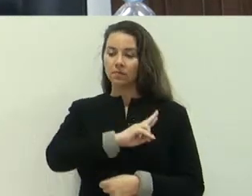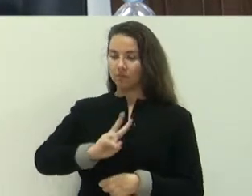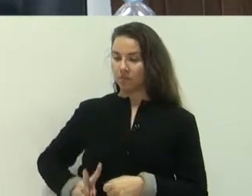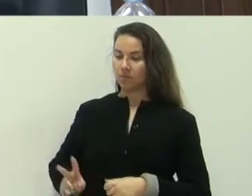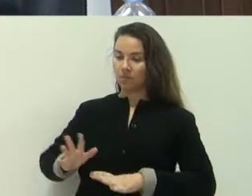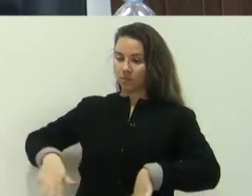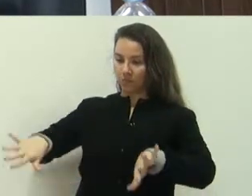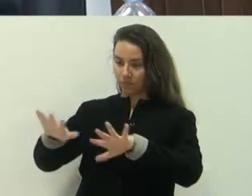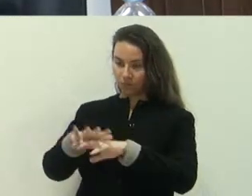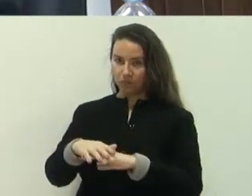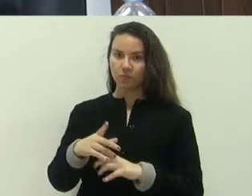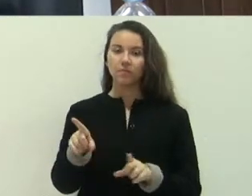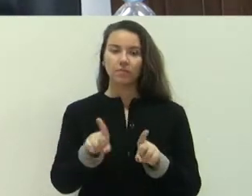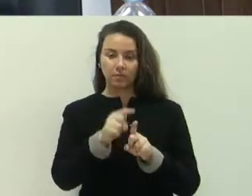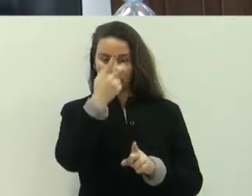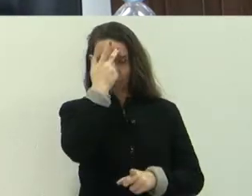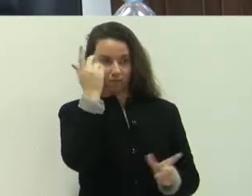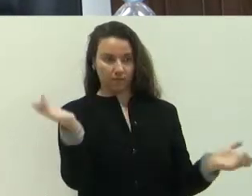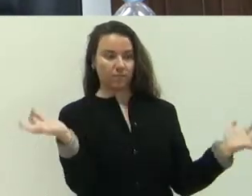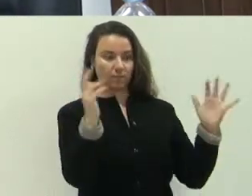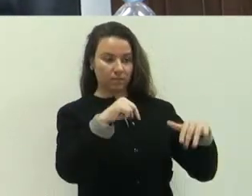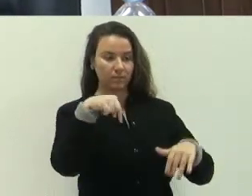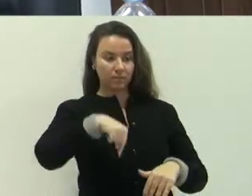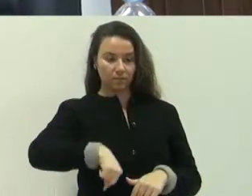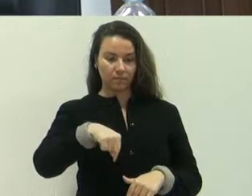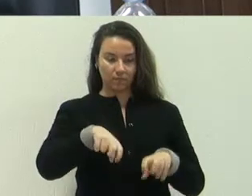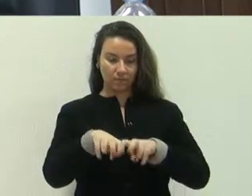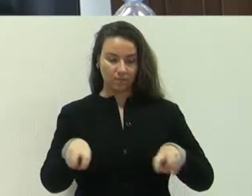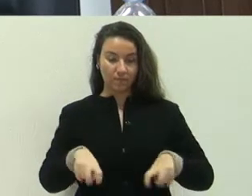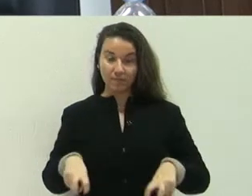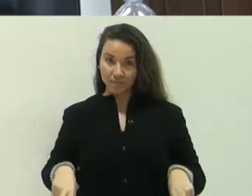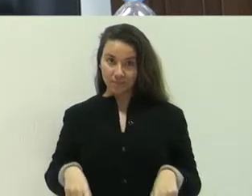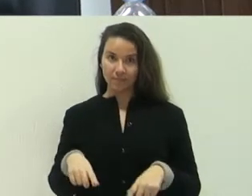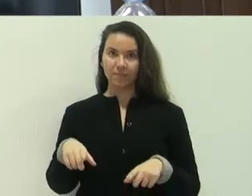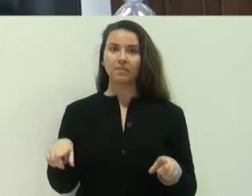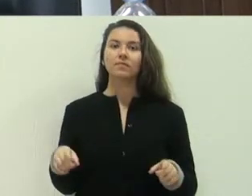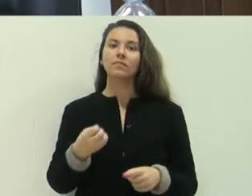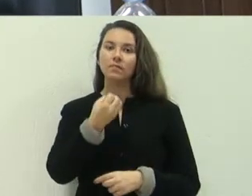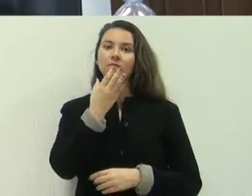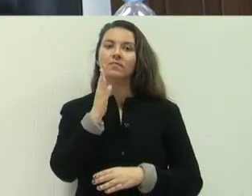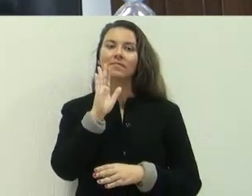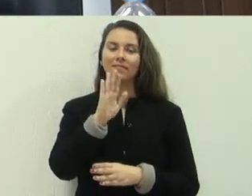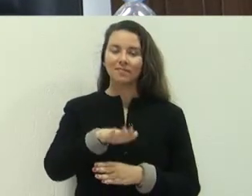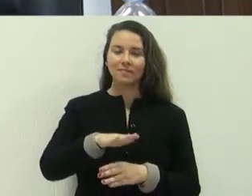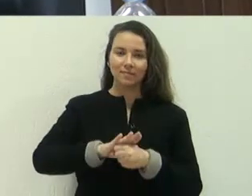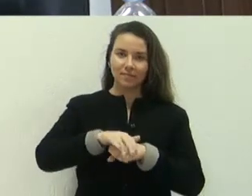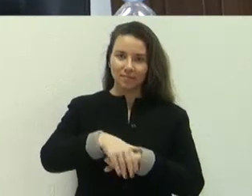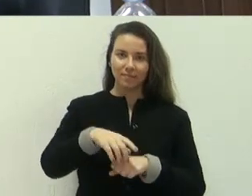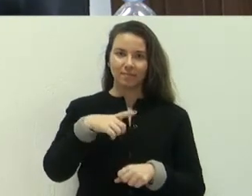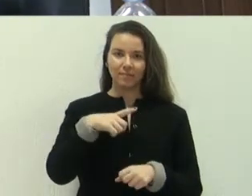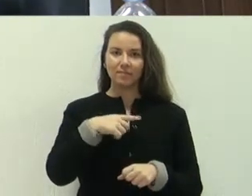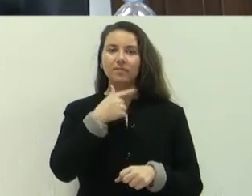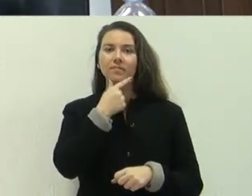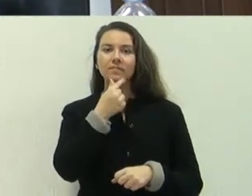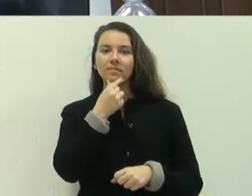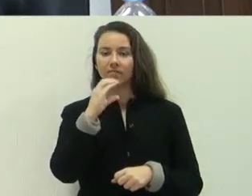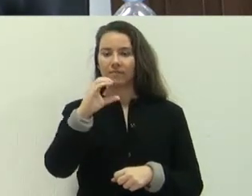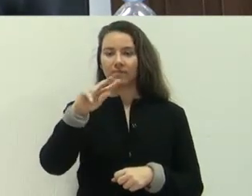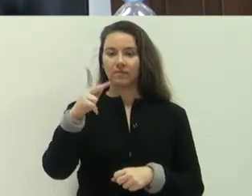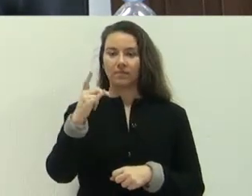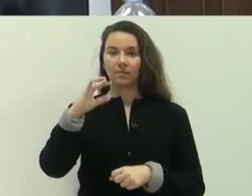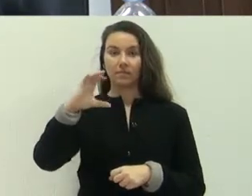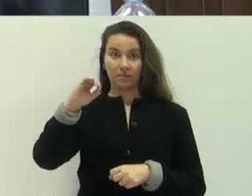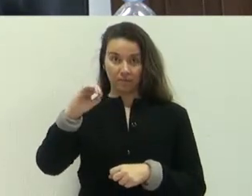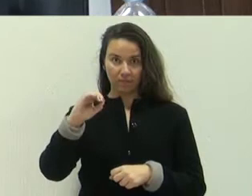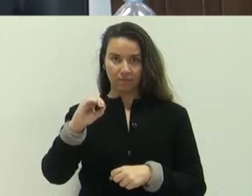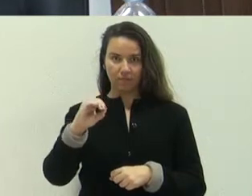à comunidade que nos prestigia aqui com a sua presença. Boa tarde ao Chico do sindicato e a você que está na sua casa nos dando